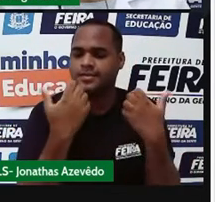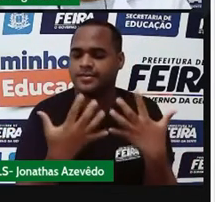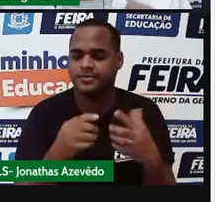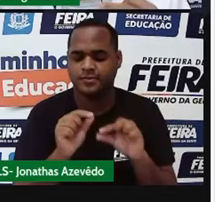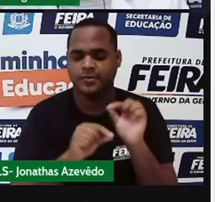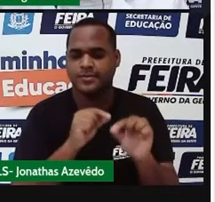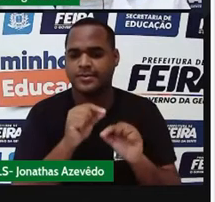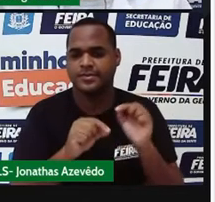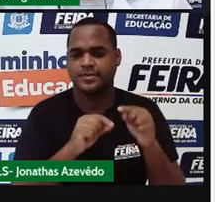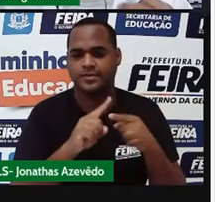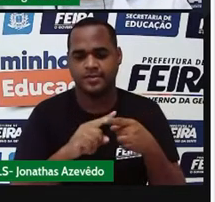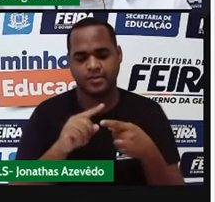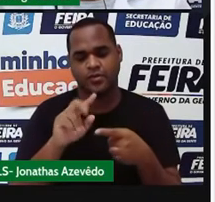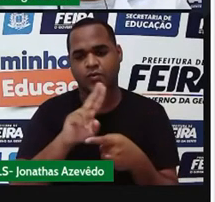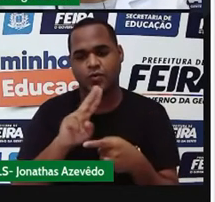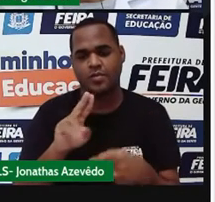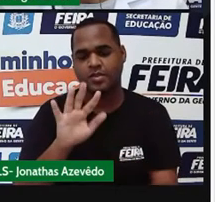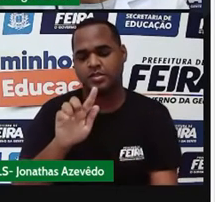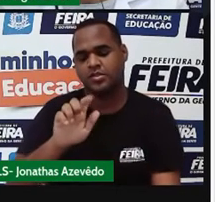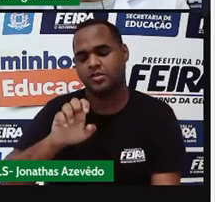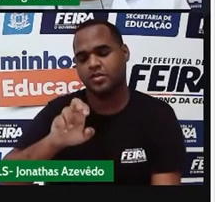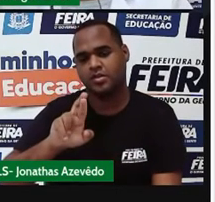frações geratrizes